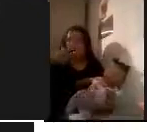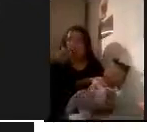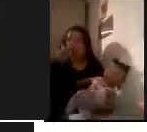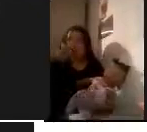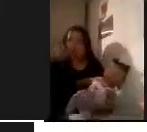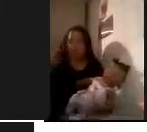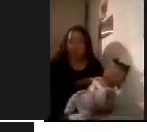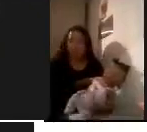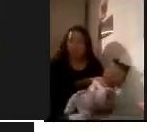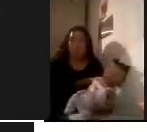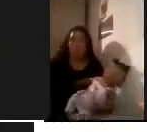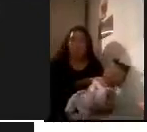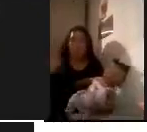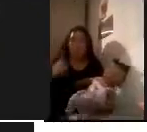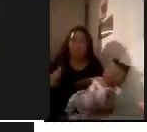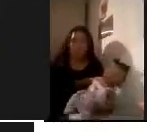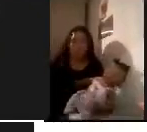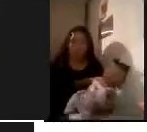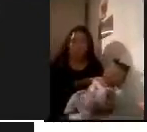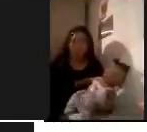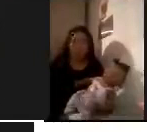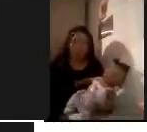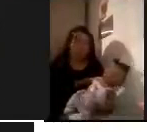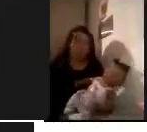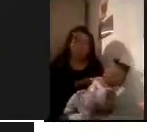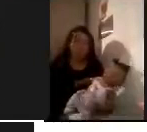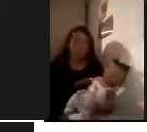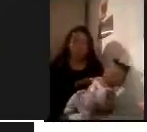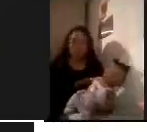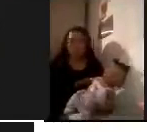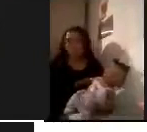mal, quer dizer, não no no meu do Benjamin, né?